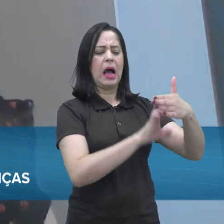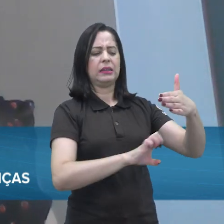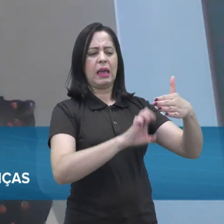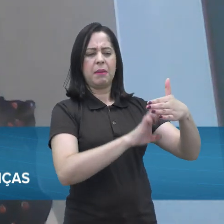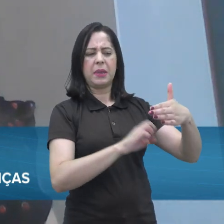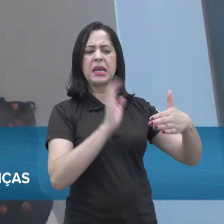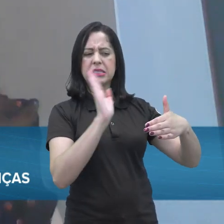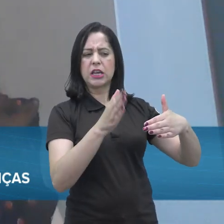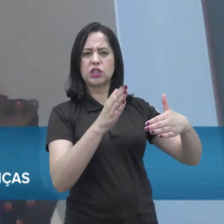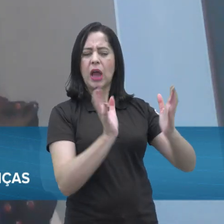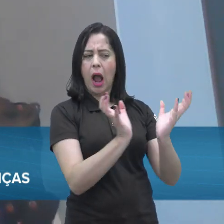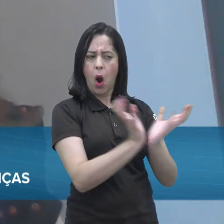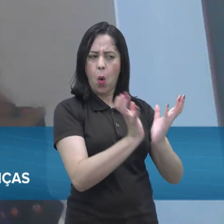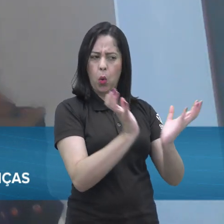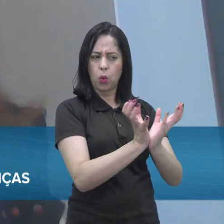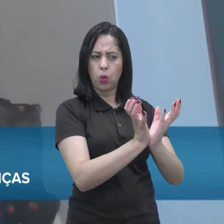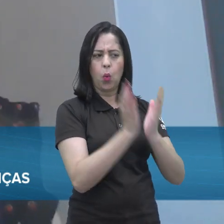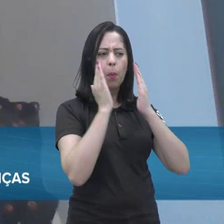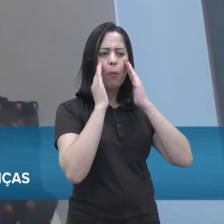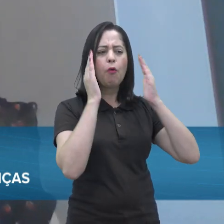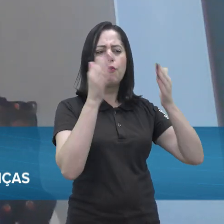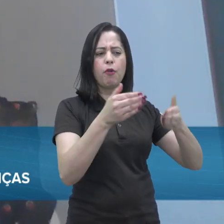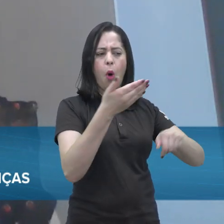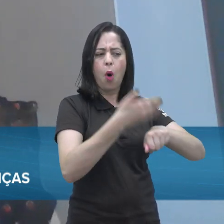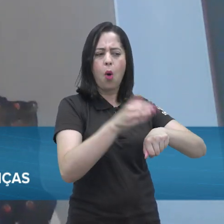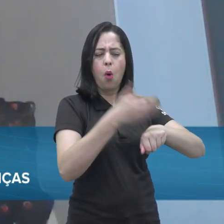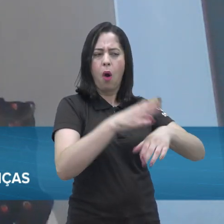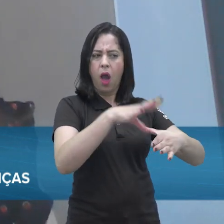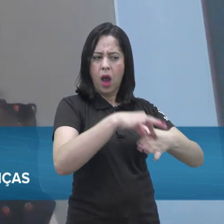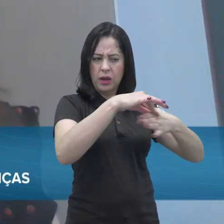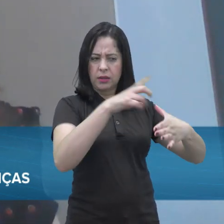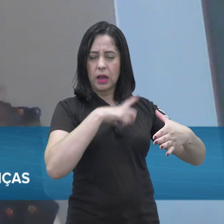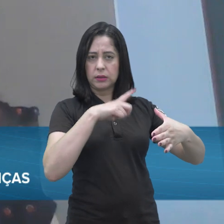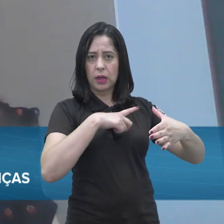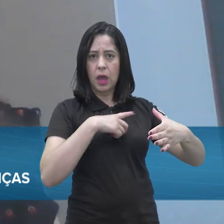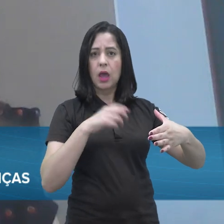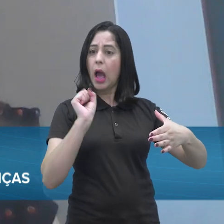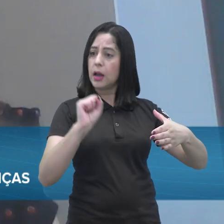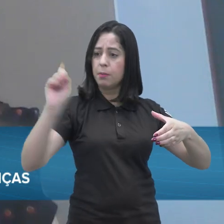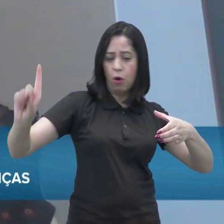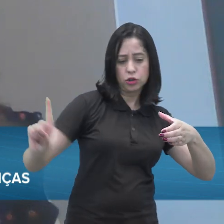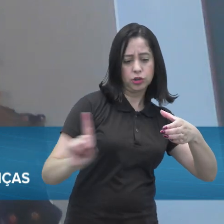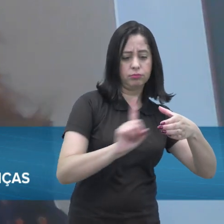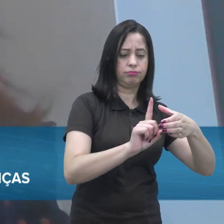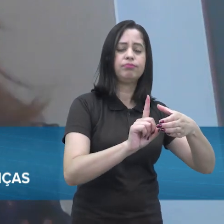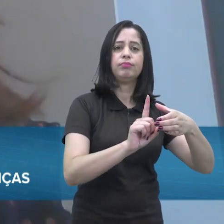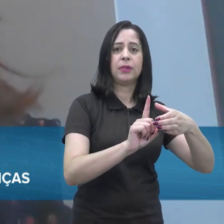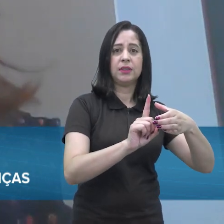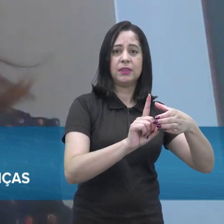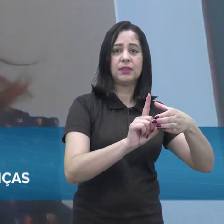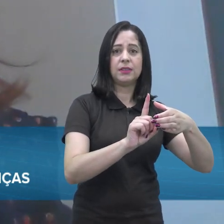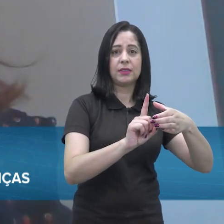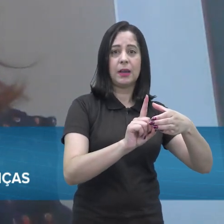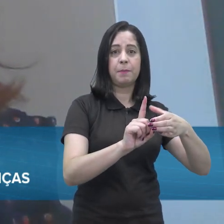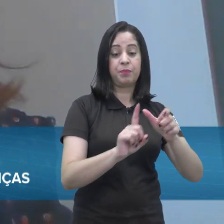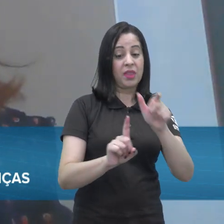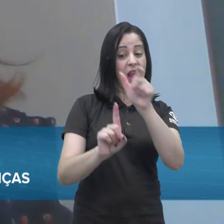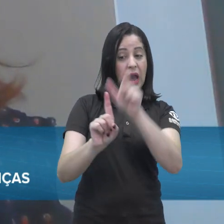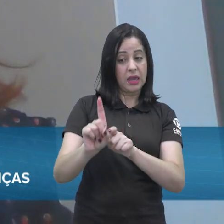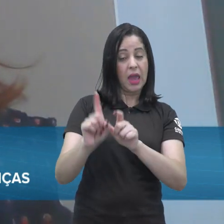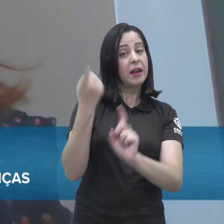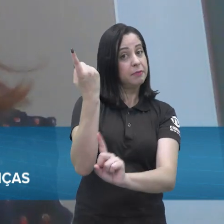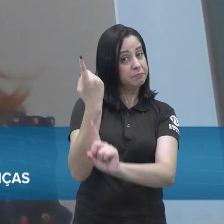liderança desenhado ou se não há mentores internos que possam ajudá-lo na construção daquela trilha